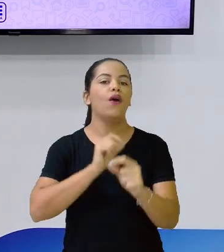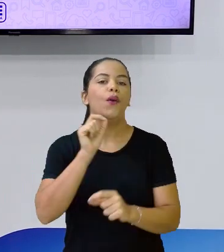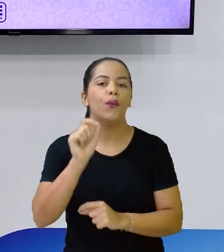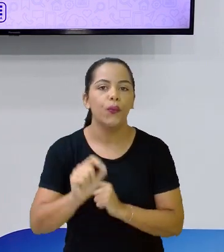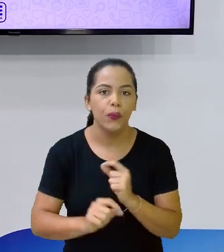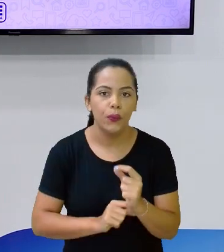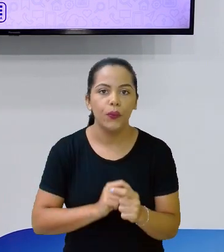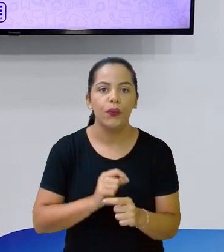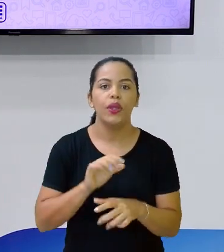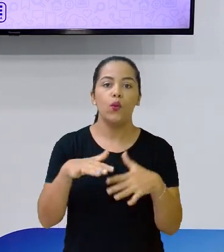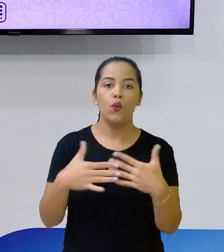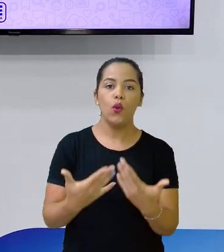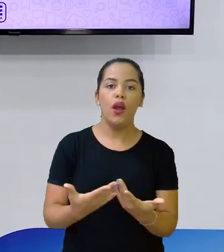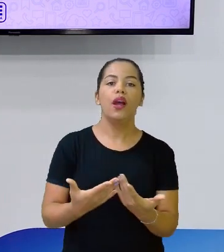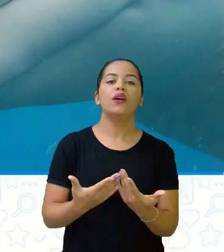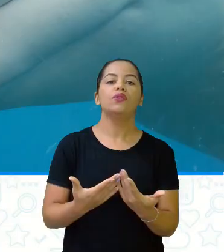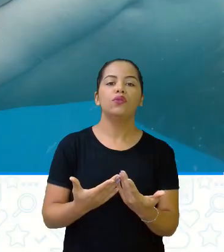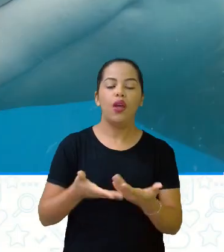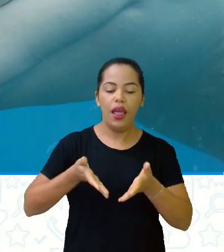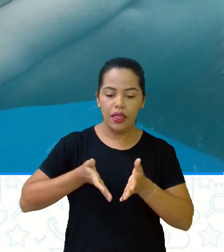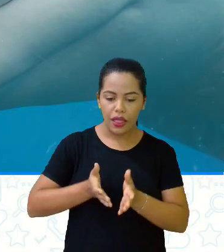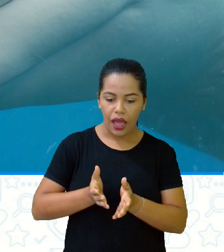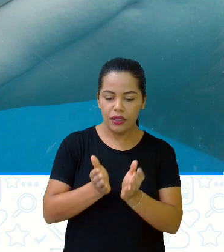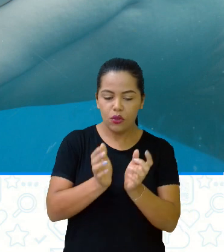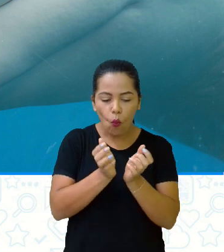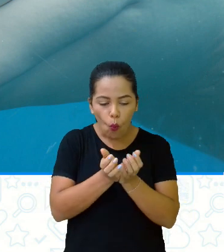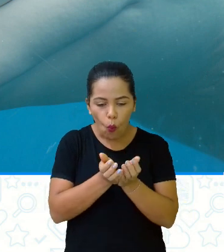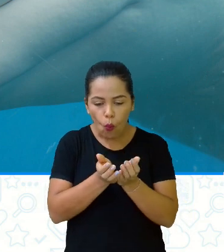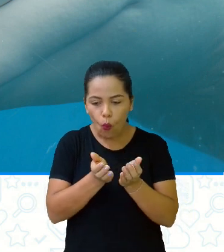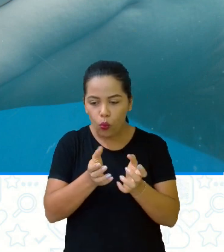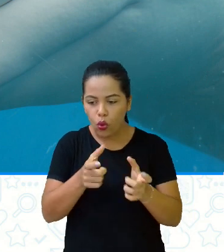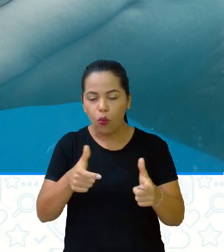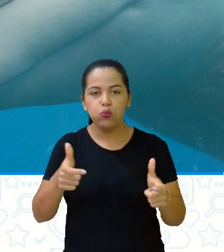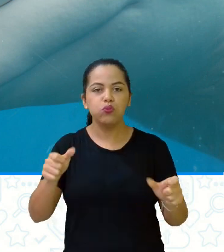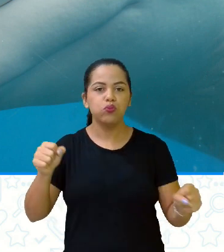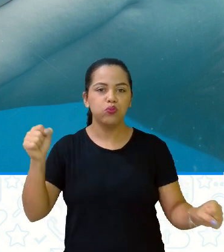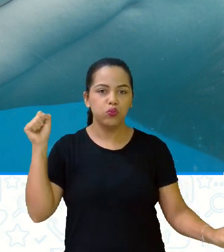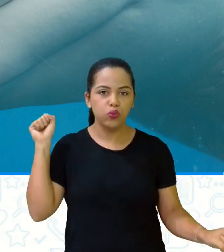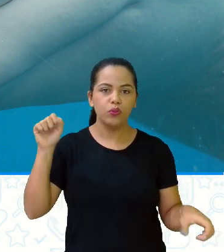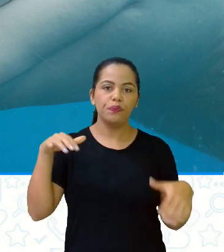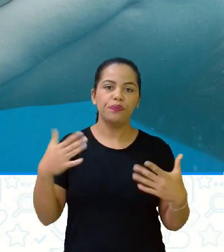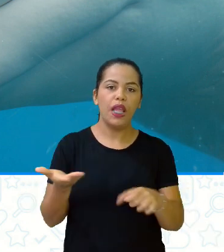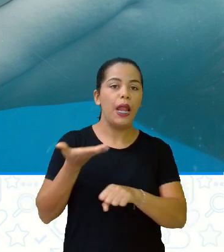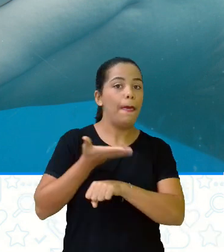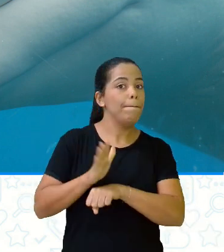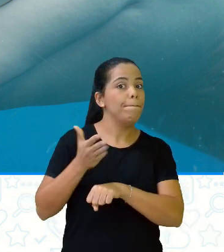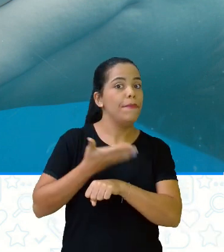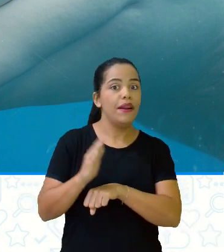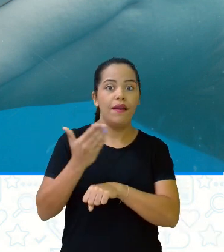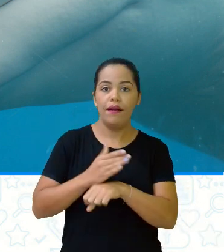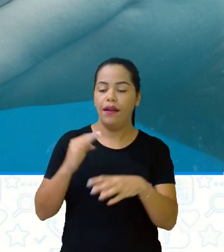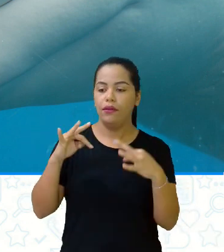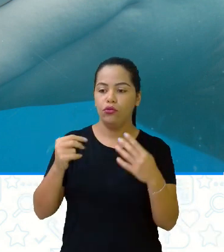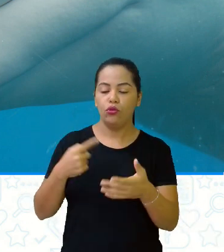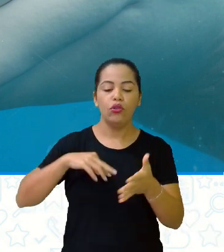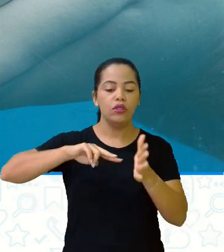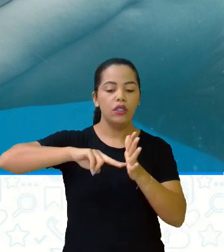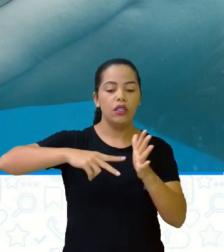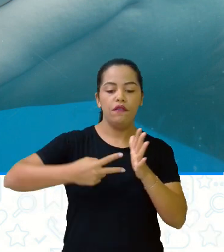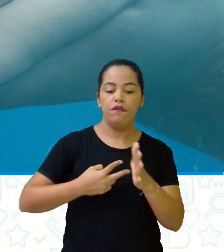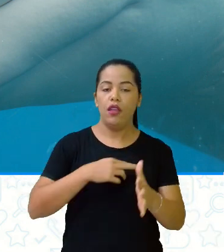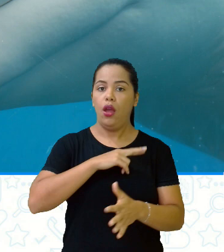sobre ela? A palavra beluga vem do bielo, que significa branco em